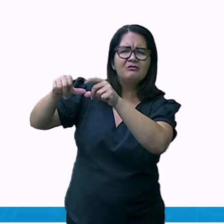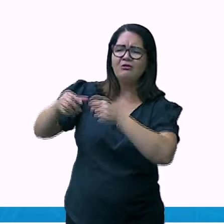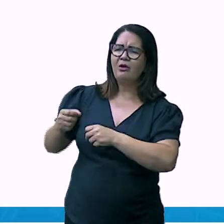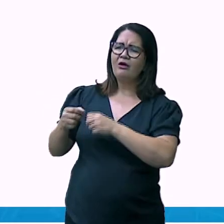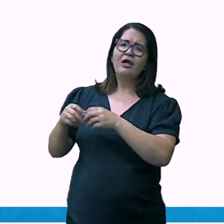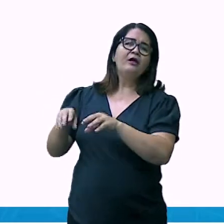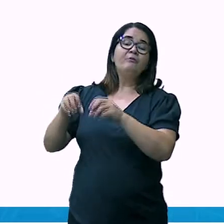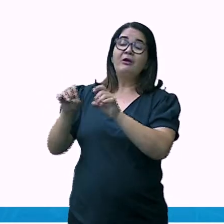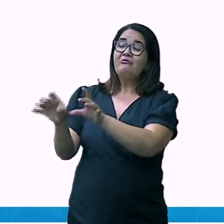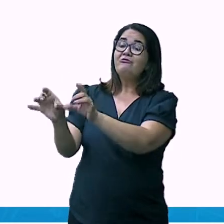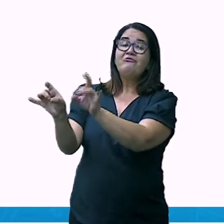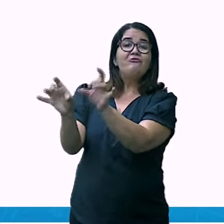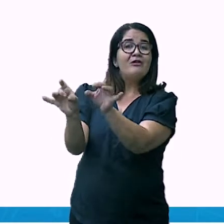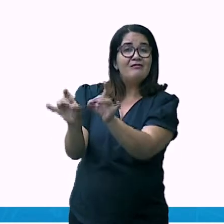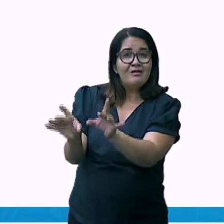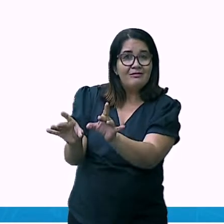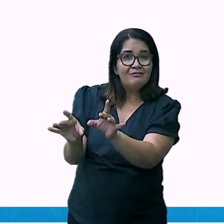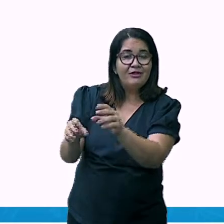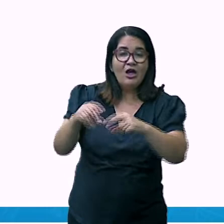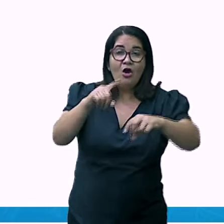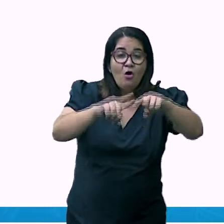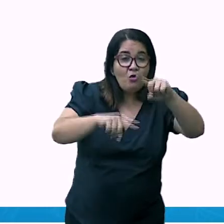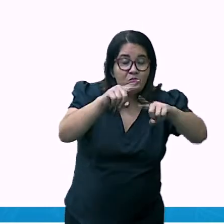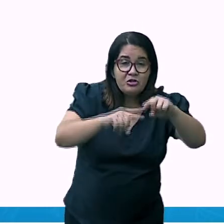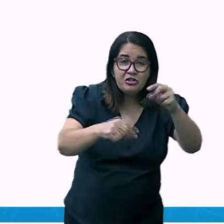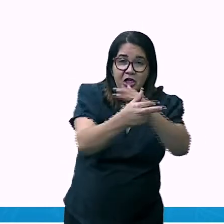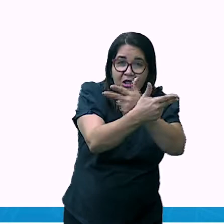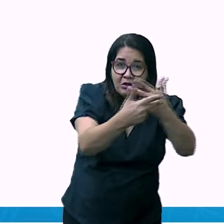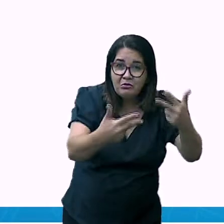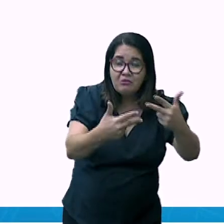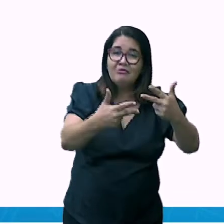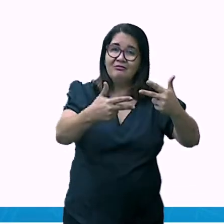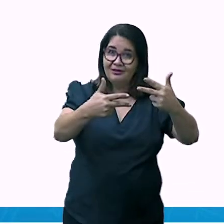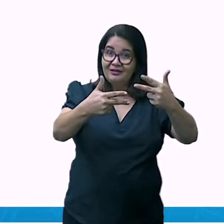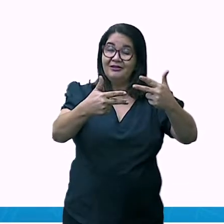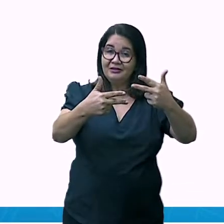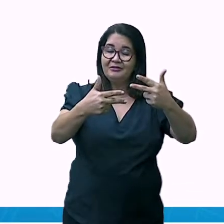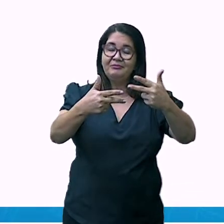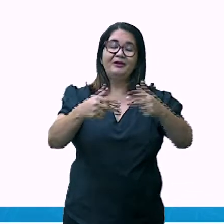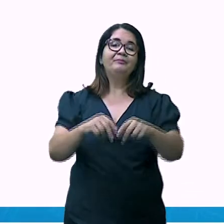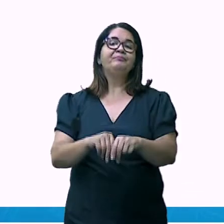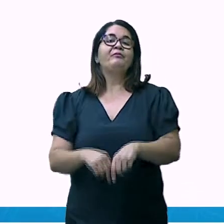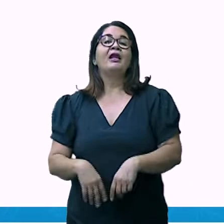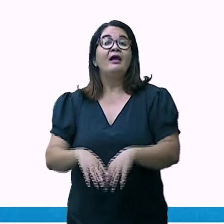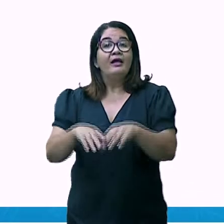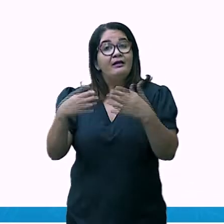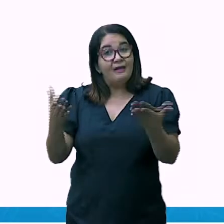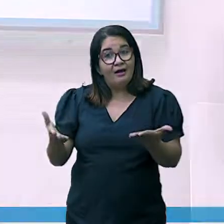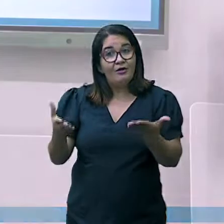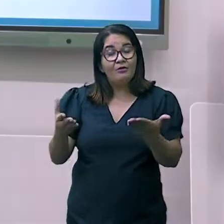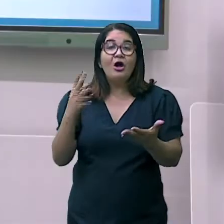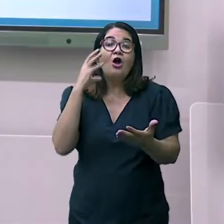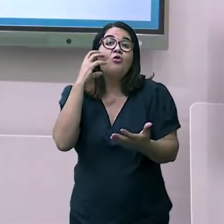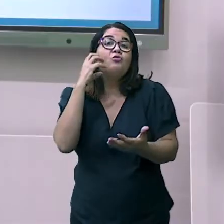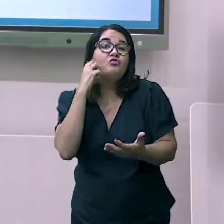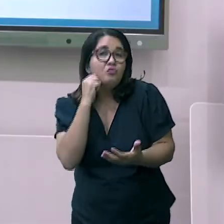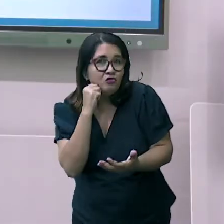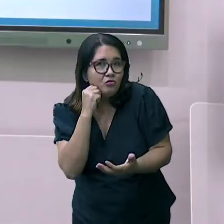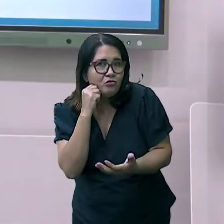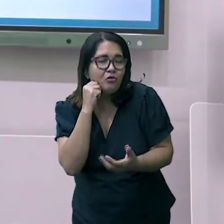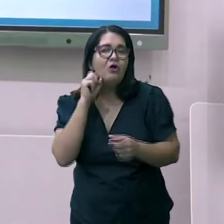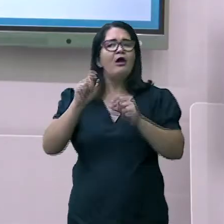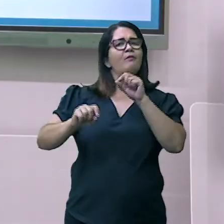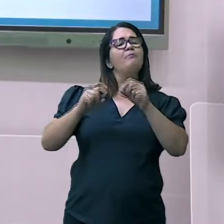produtos são vendidos com valores um pouco maior, né, que nas suas lojas de origem. Daí o lucro do caixeiro